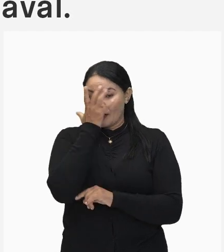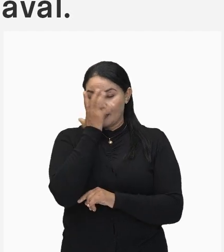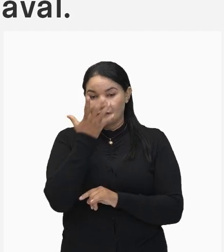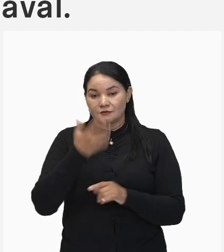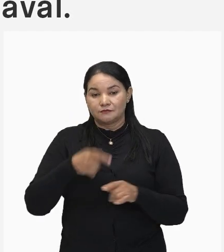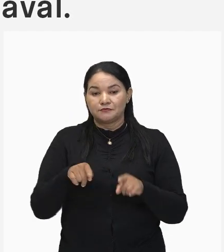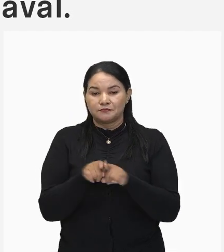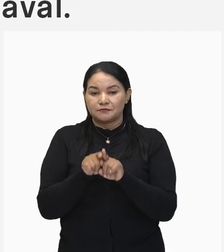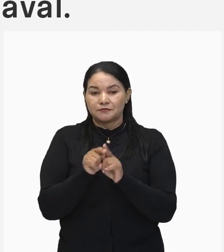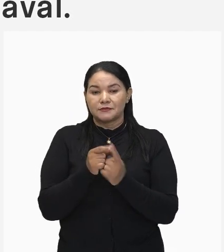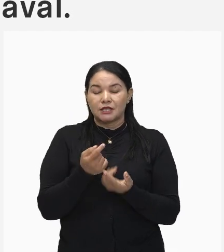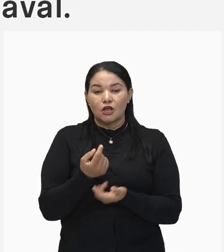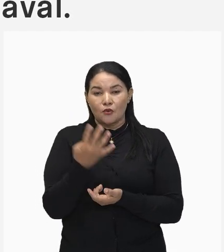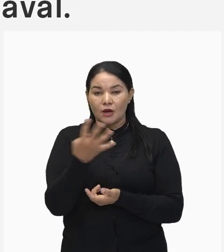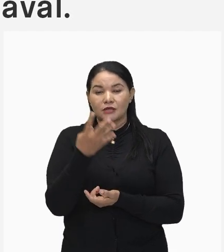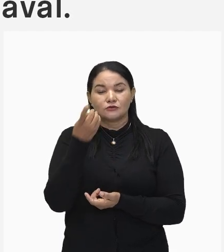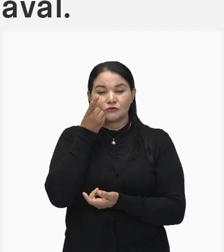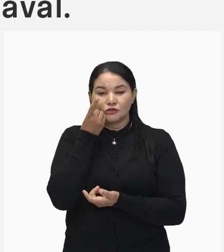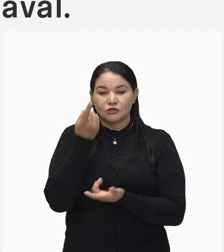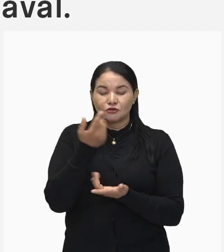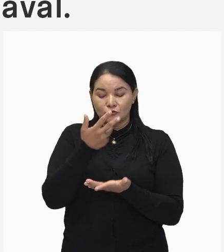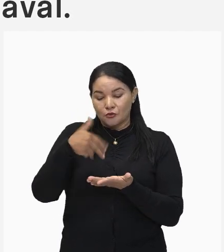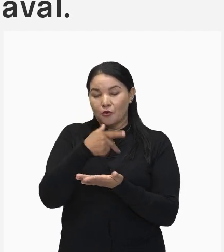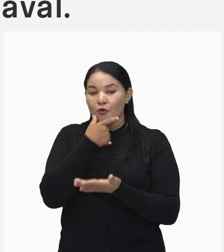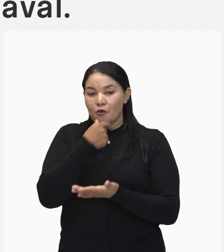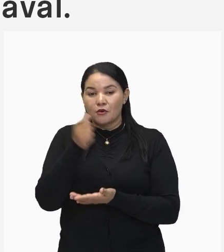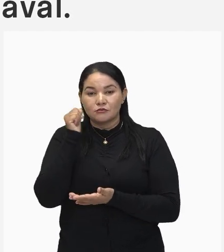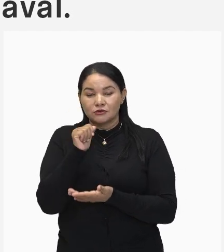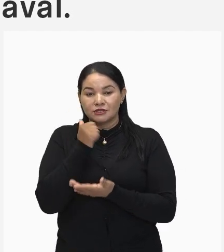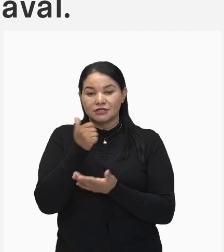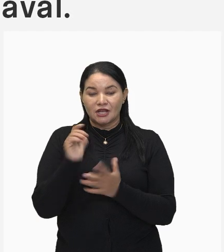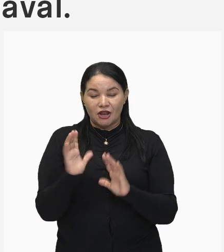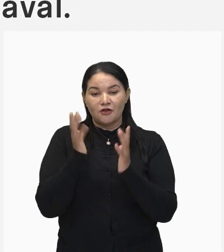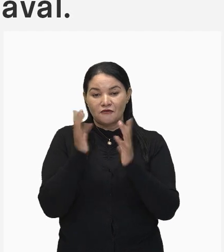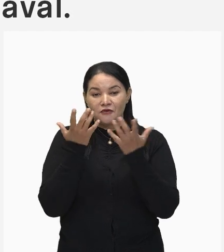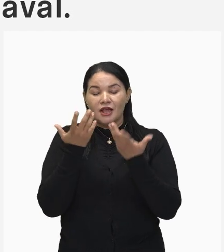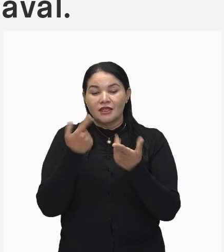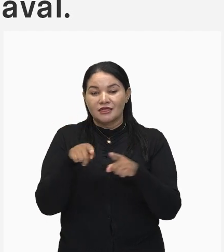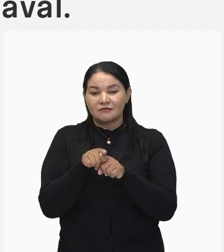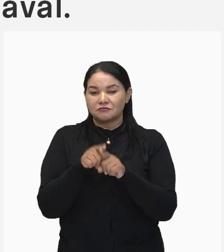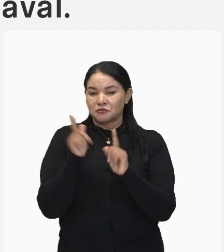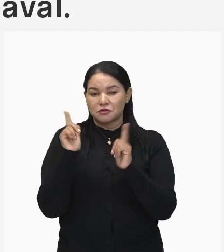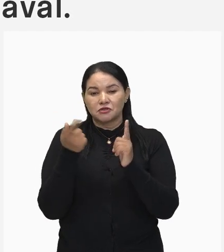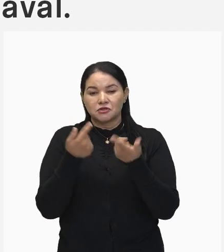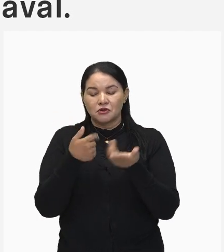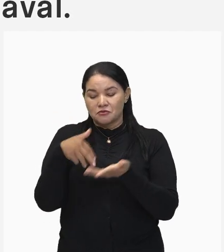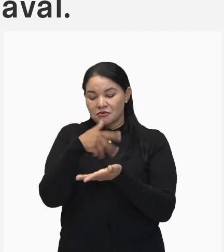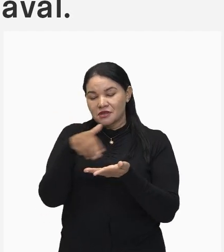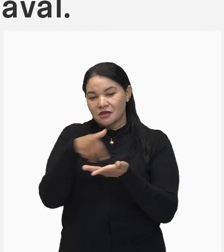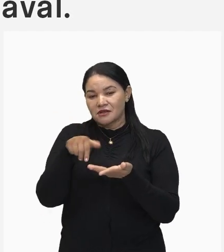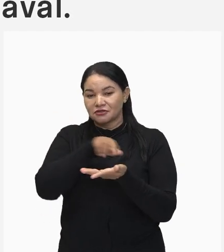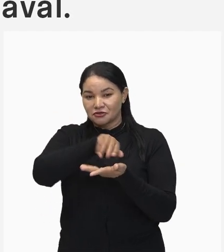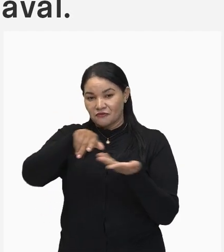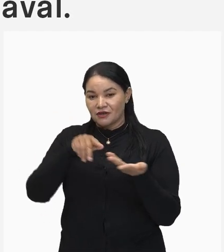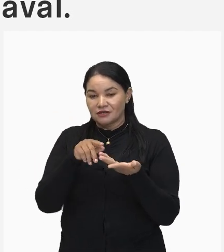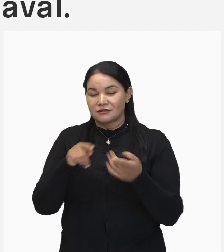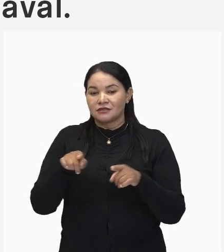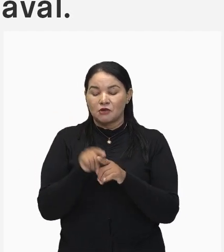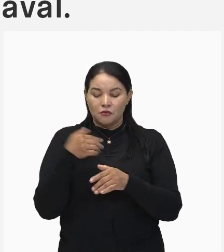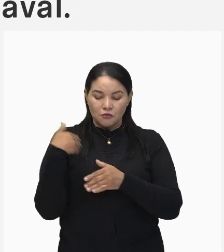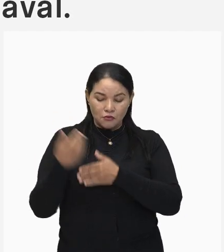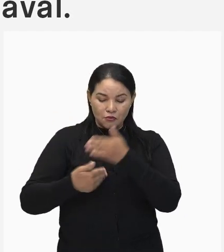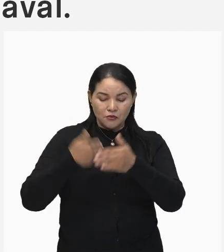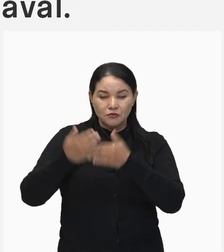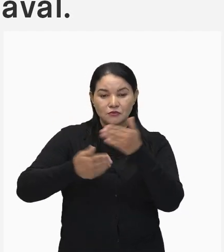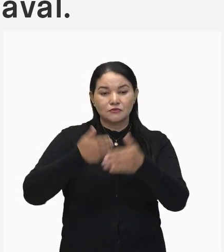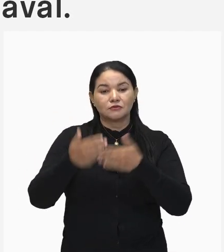dançarinos e dançarinas comemoravam as festividades com diversas danças. Com o passar do tempo, o